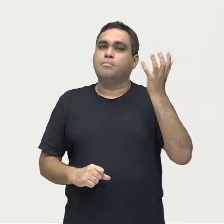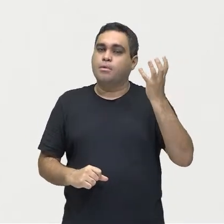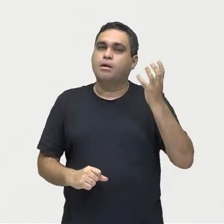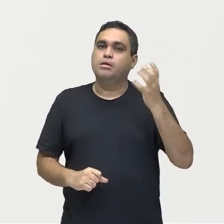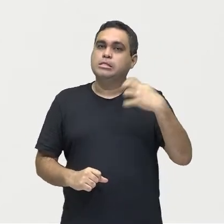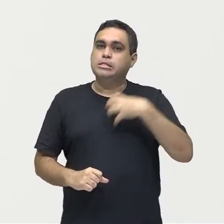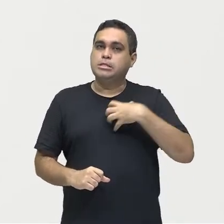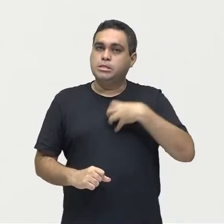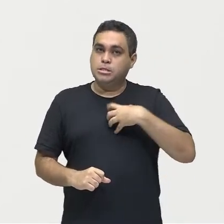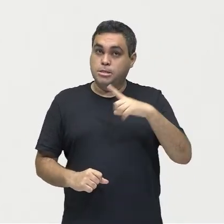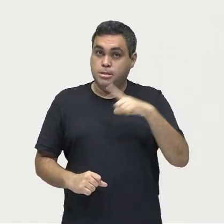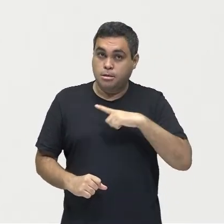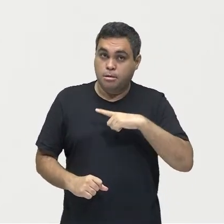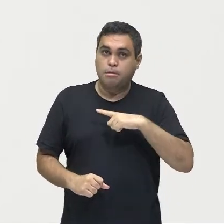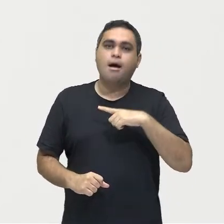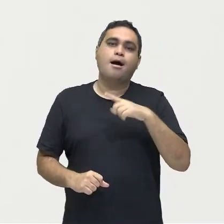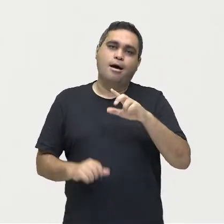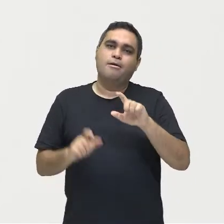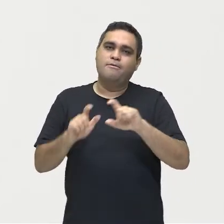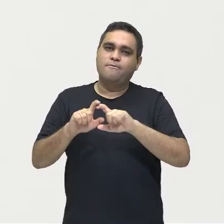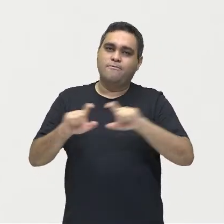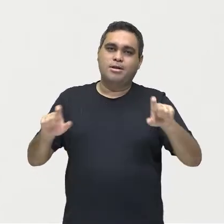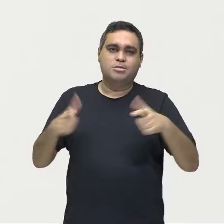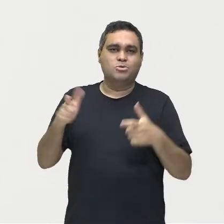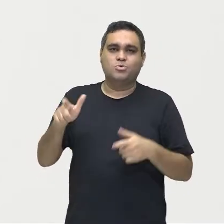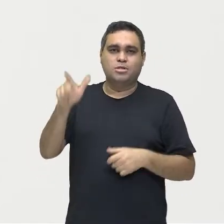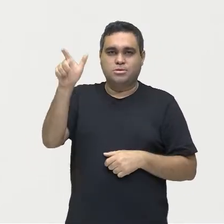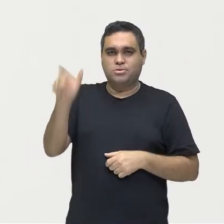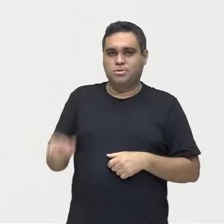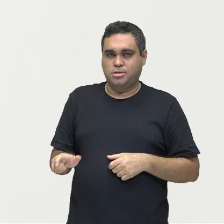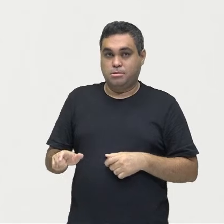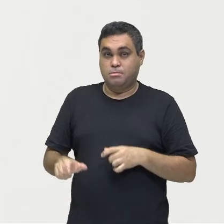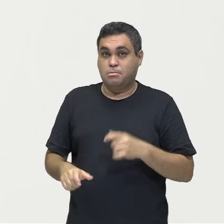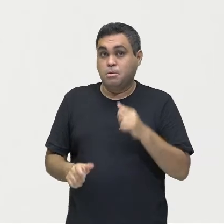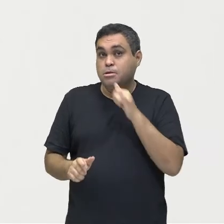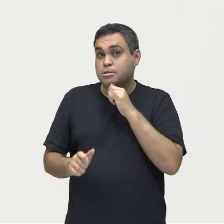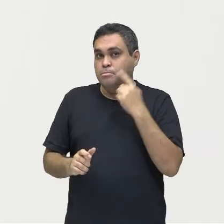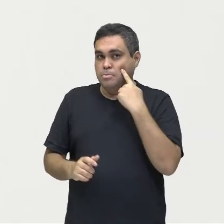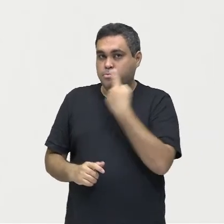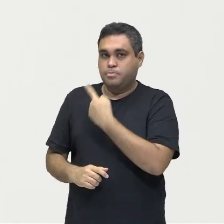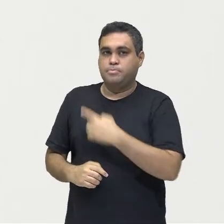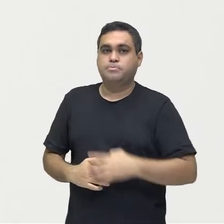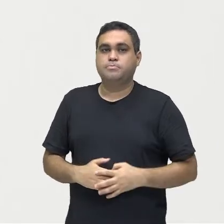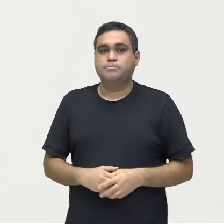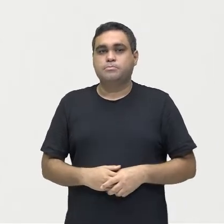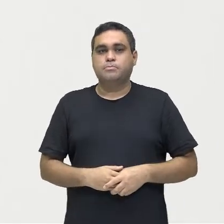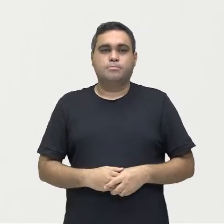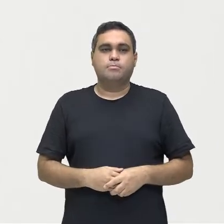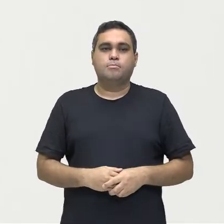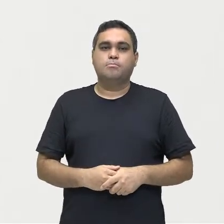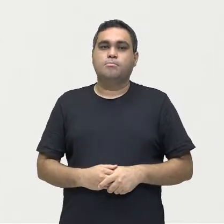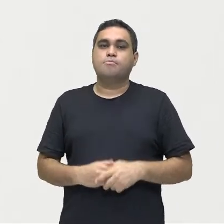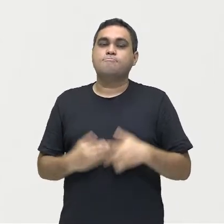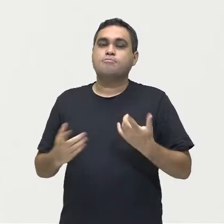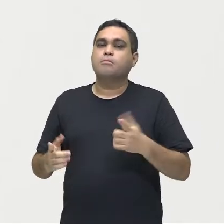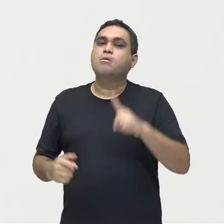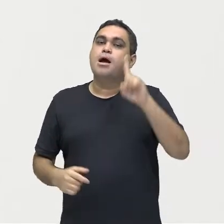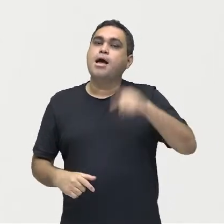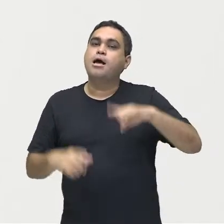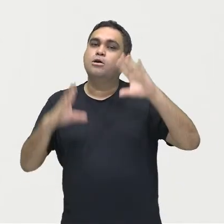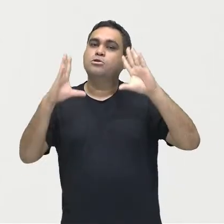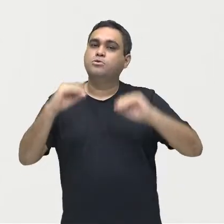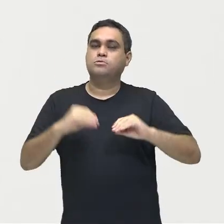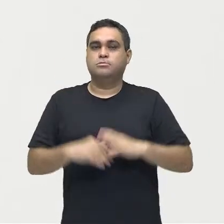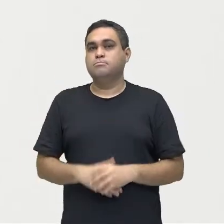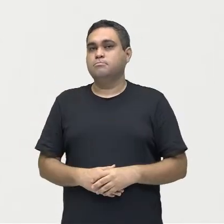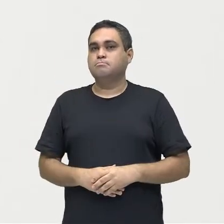meteorológicos, eles não possuem sujeito. Vamos aos exemplos. Olha, ser é noite.